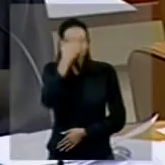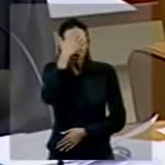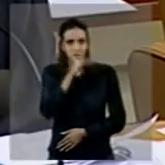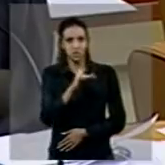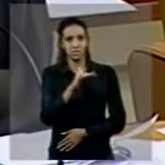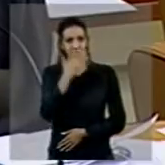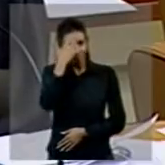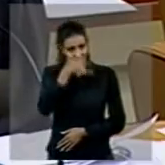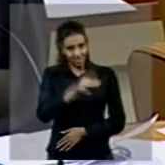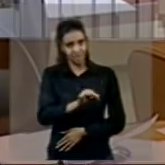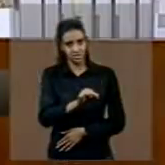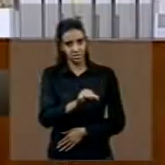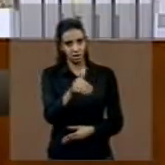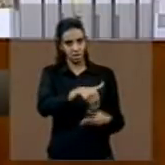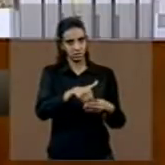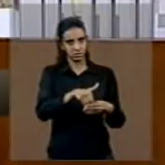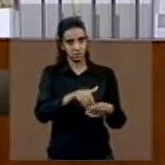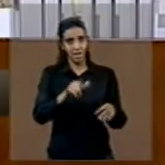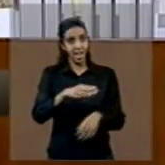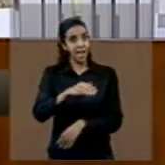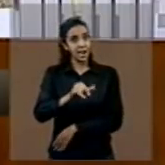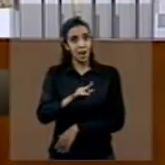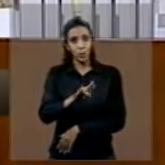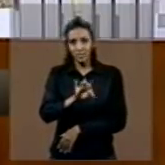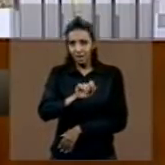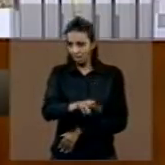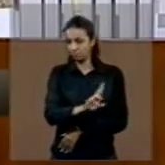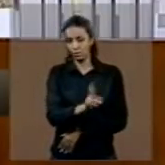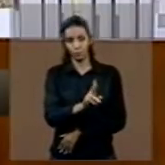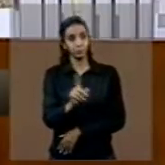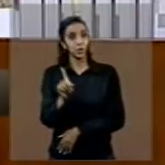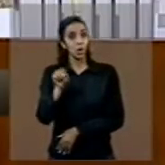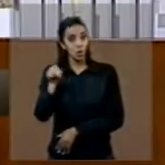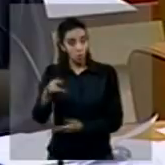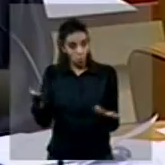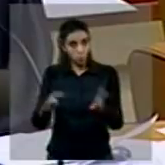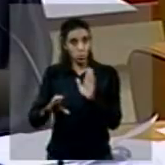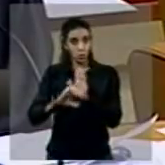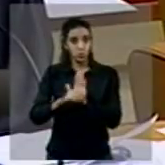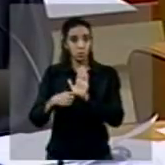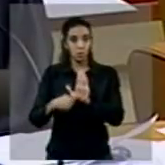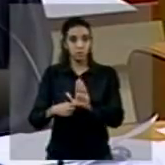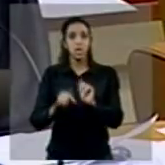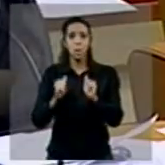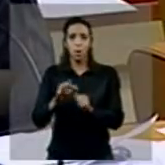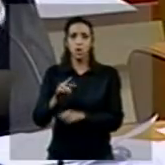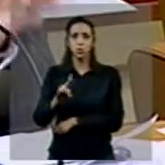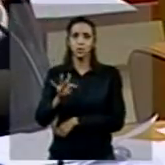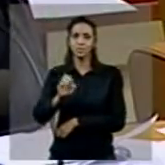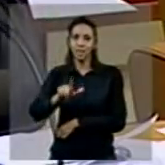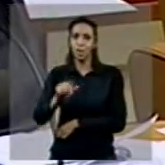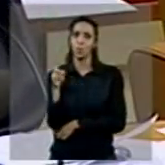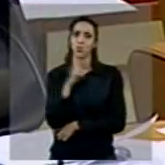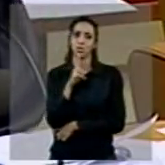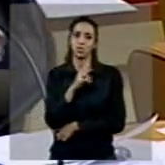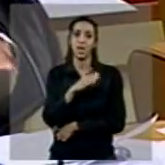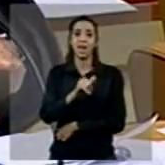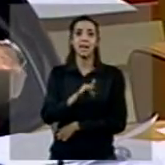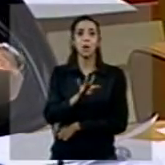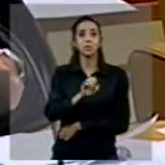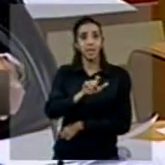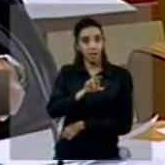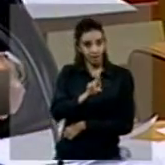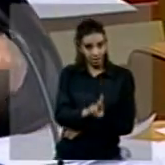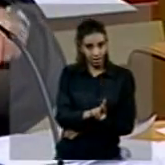tutela satisfativa, não é cautelar. O próprio Código hoje já esclarece que pode haver tutela de urgência cautelar ou